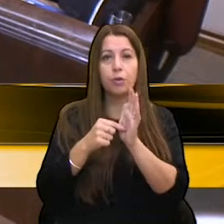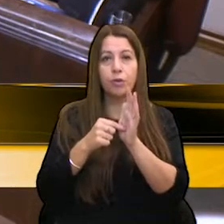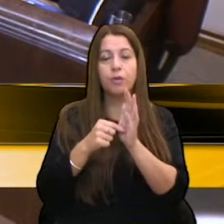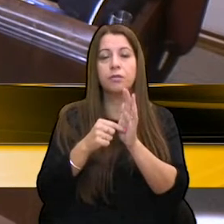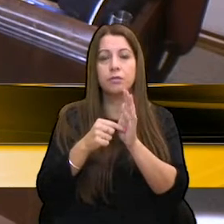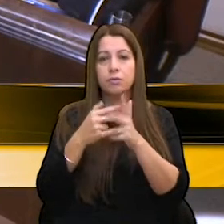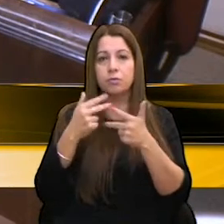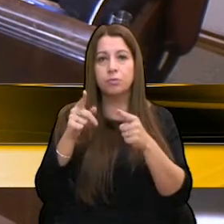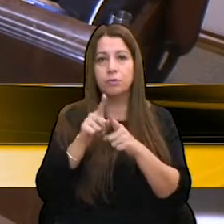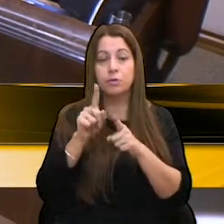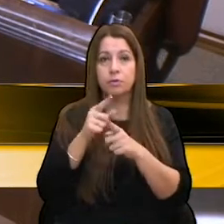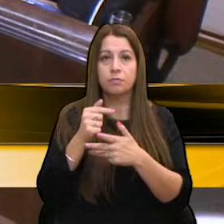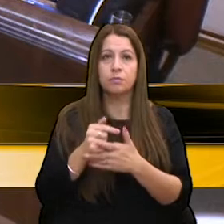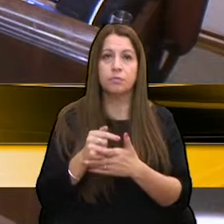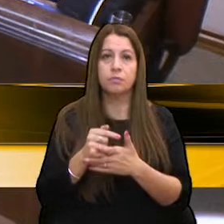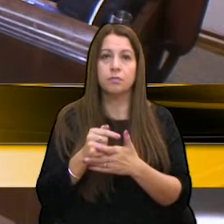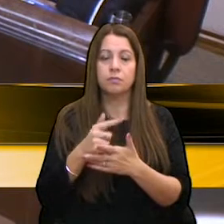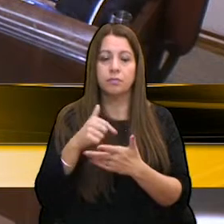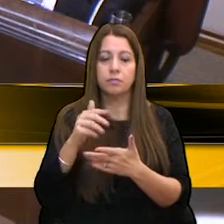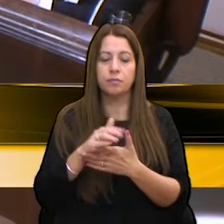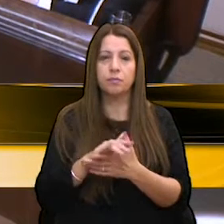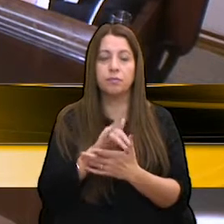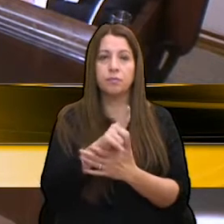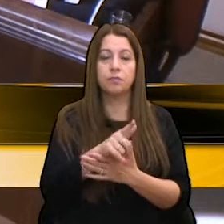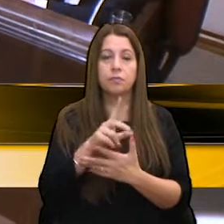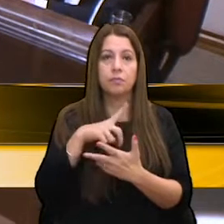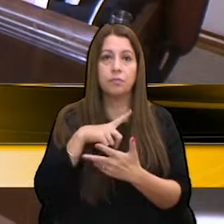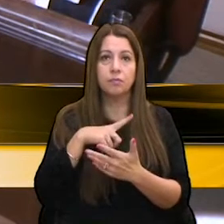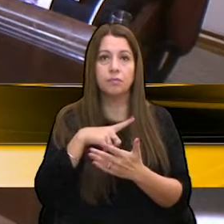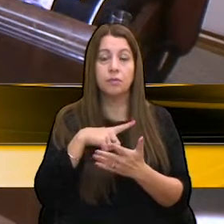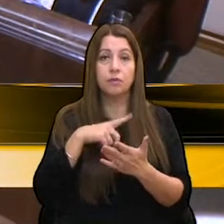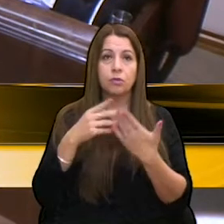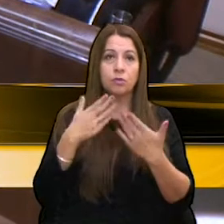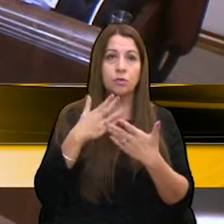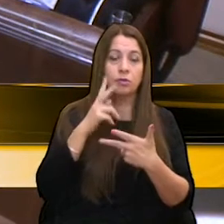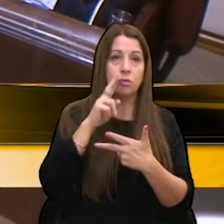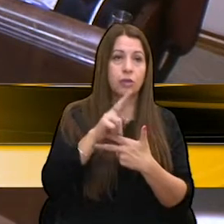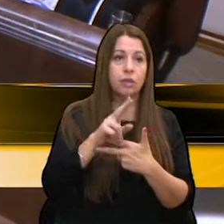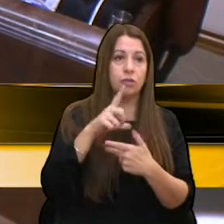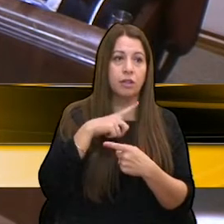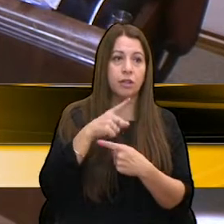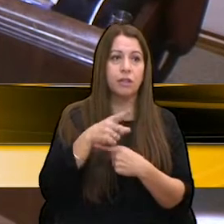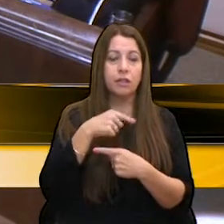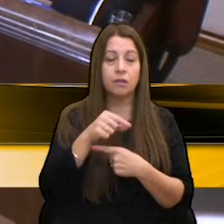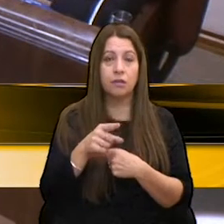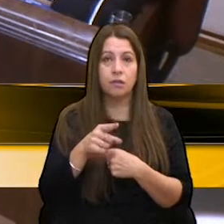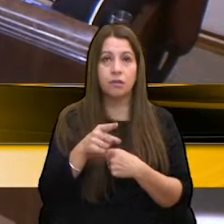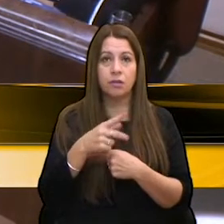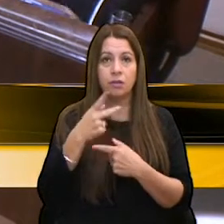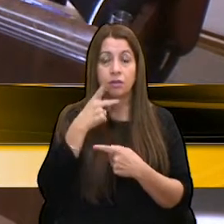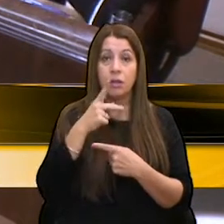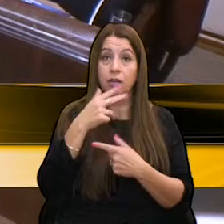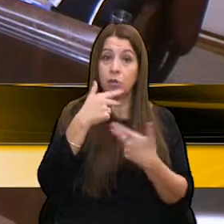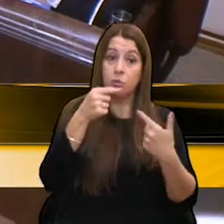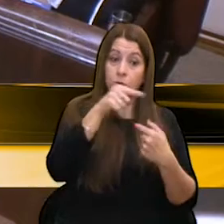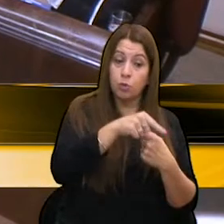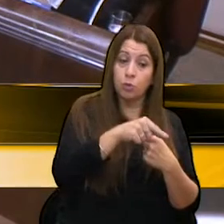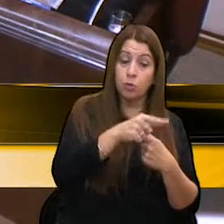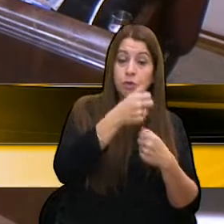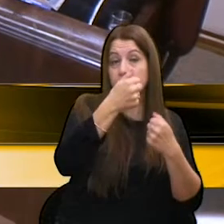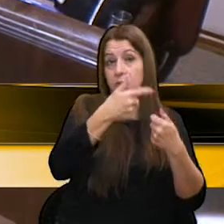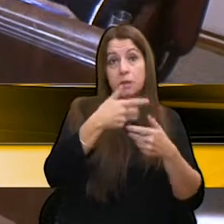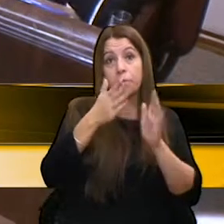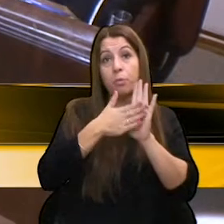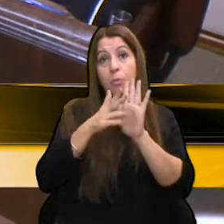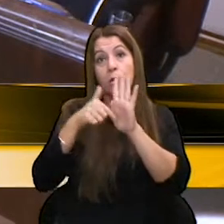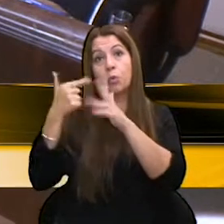algumas situações que basta o tempo passar para, né, cair a ficha, né? Na campanha, tu diz uma coisa, tu propõe uma